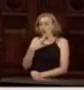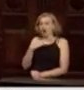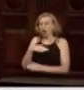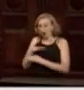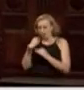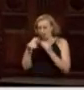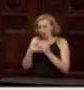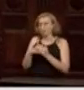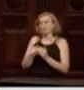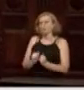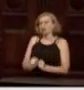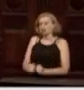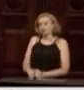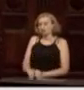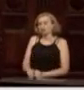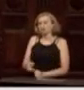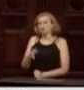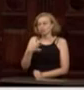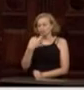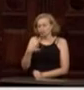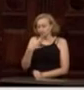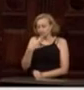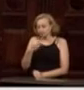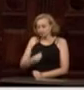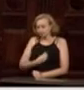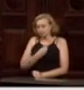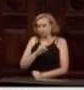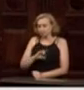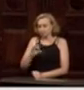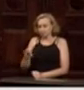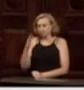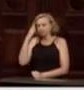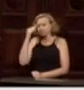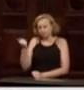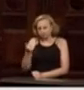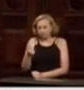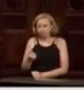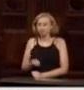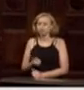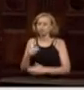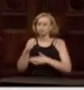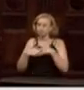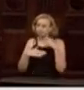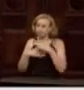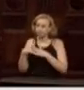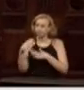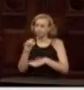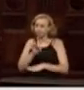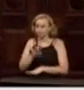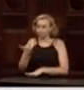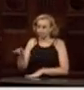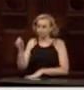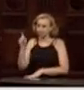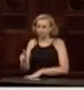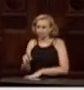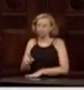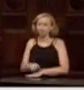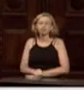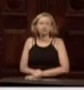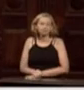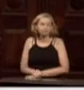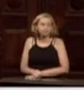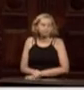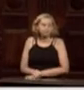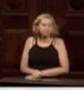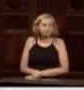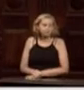Eu conheço a sua capacidade de persuasão, conheço a sua capacidade de intervenção